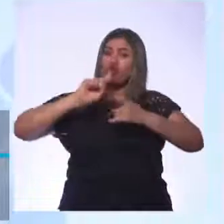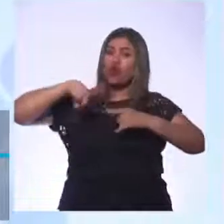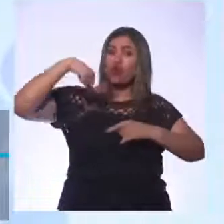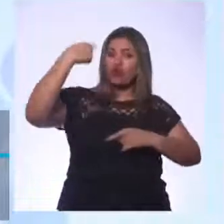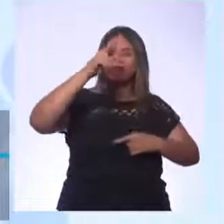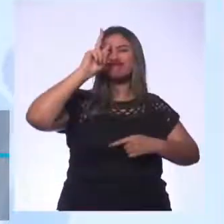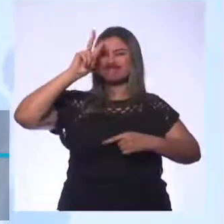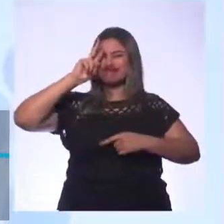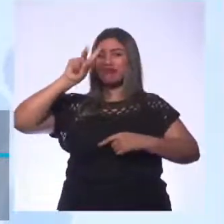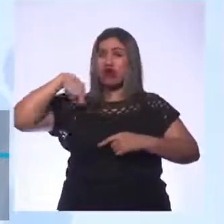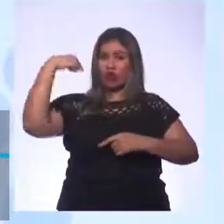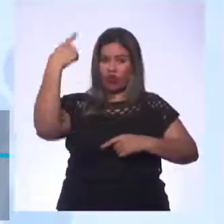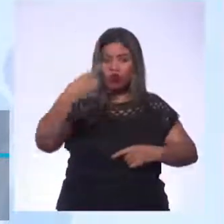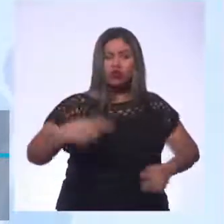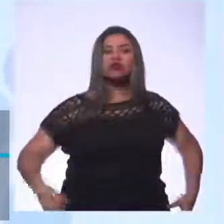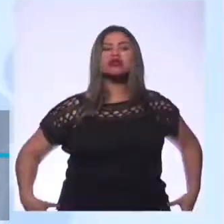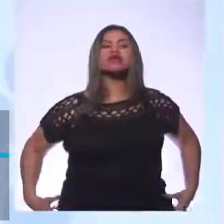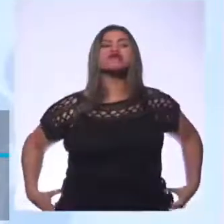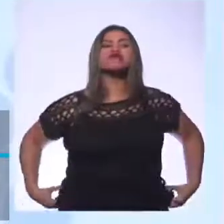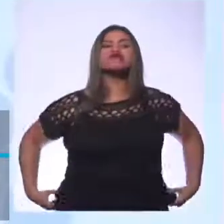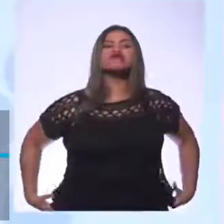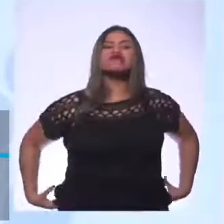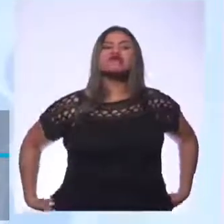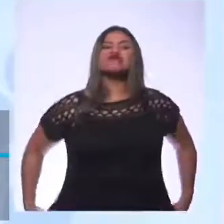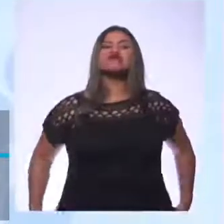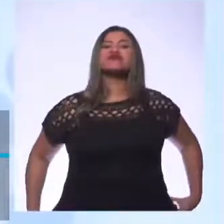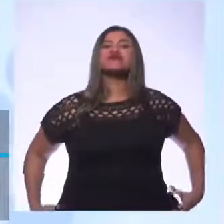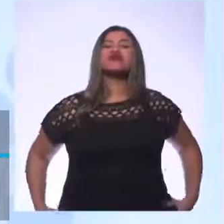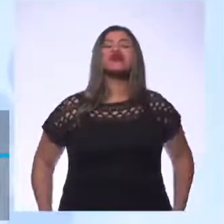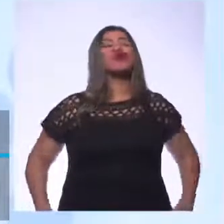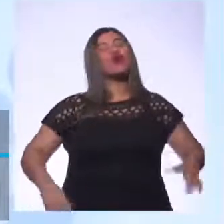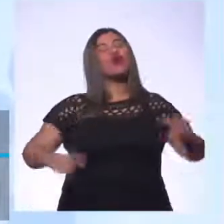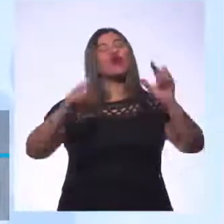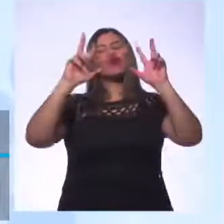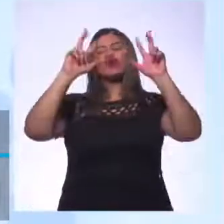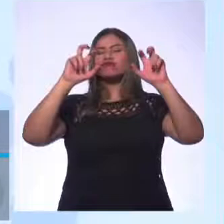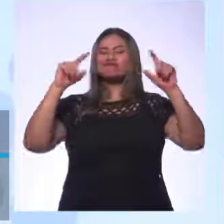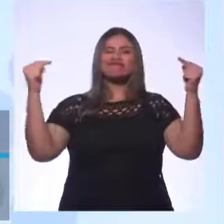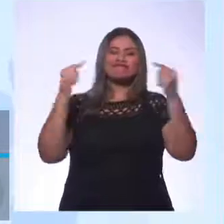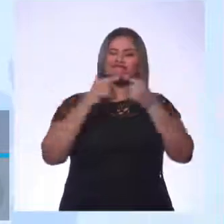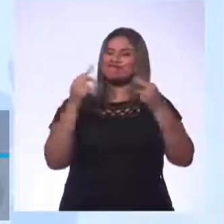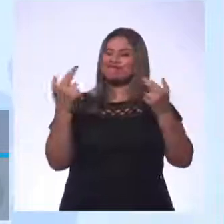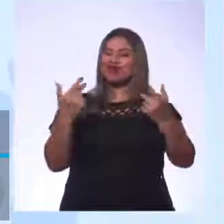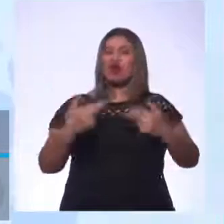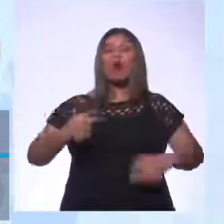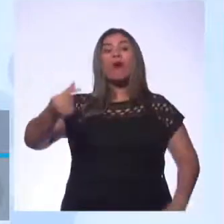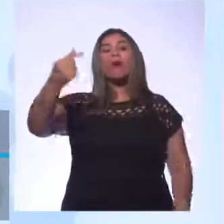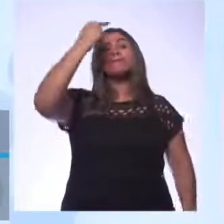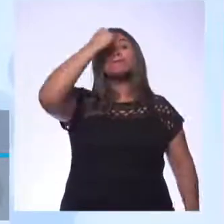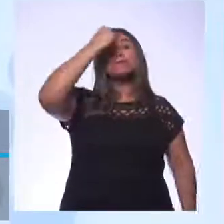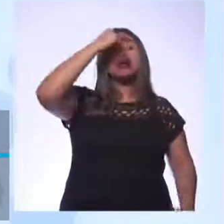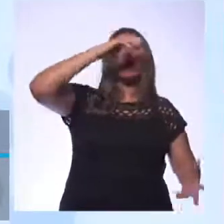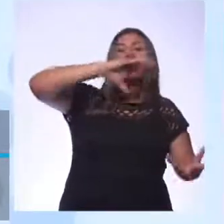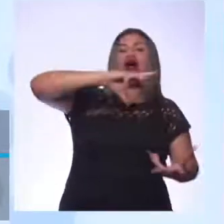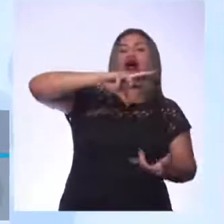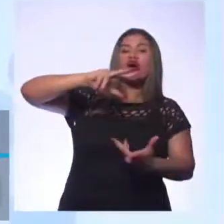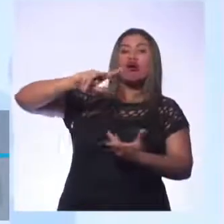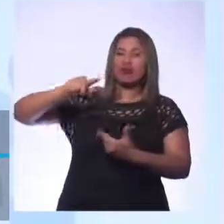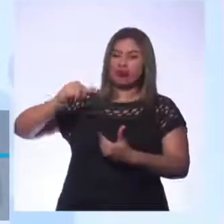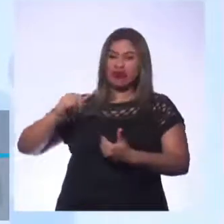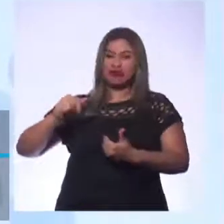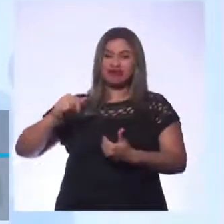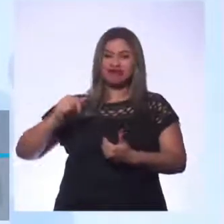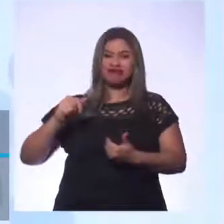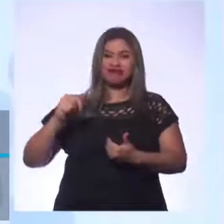segunda-feira, o título da aula já diz qual que é a proposta, tá? Que é o pensar global